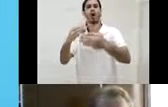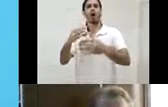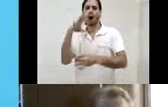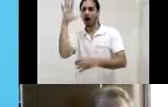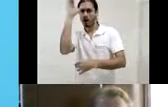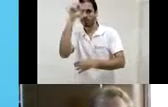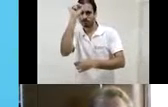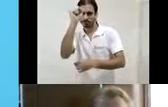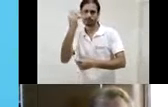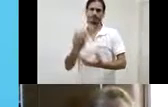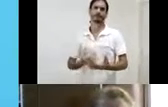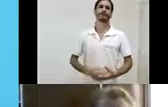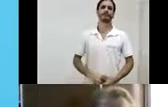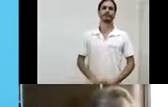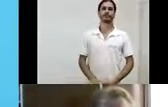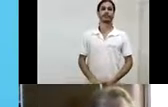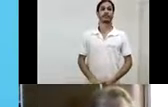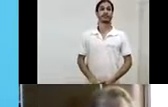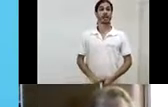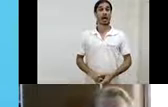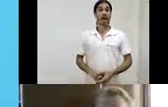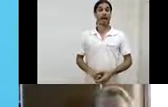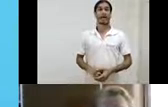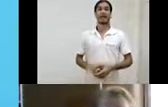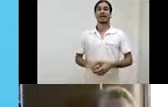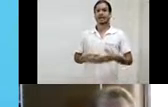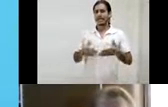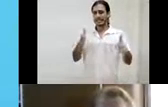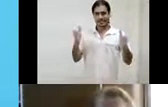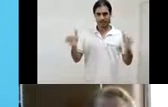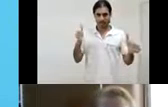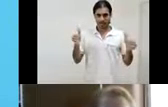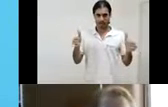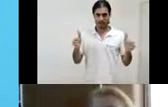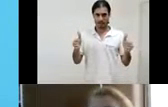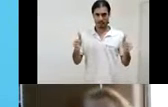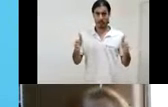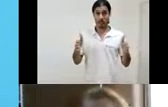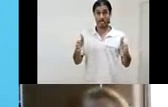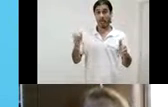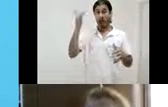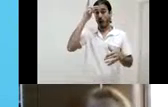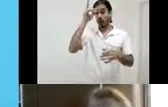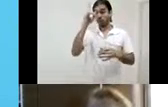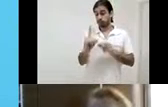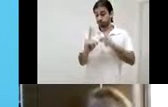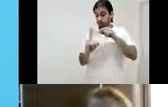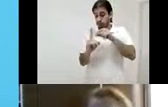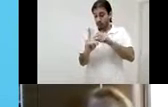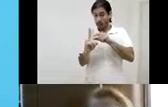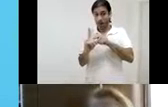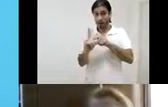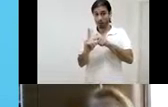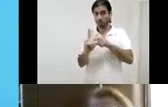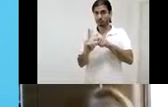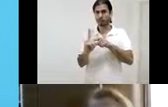o sujeito do conhecimento passa a ser concebido como objeto de controle e de intervenção, assim como